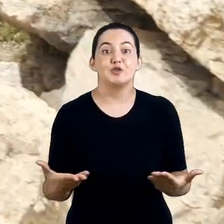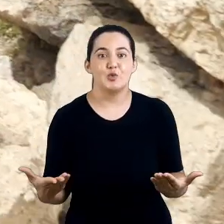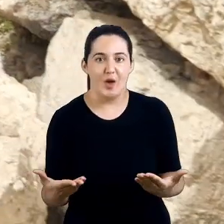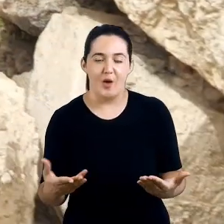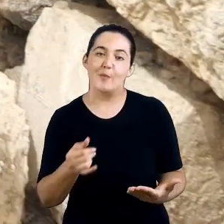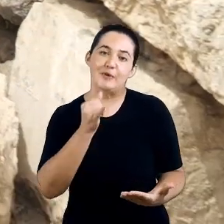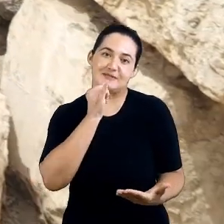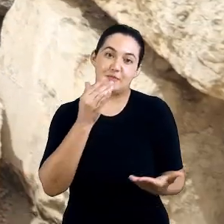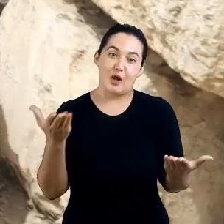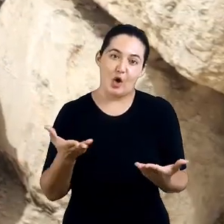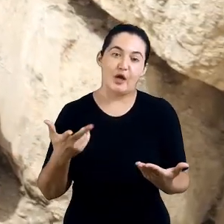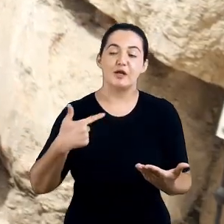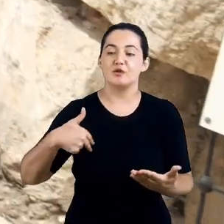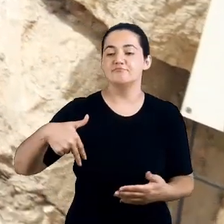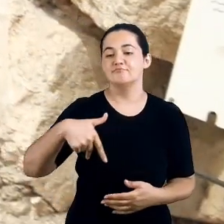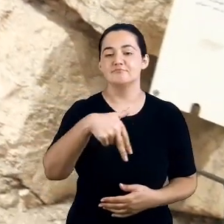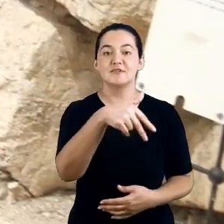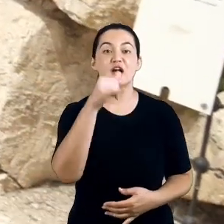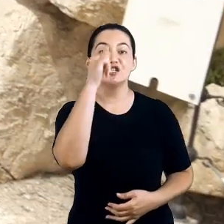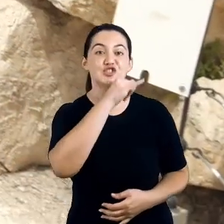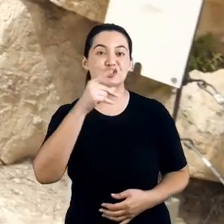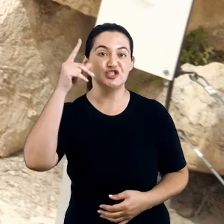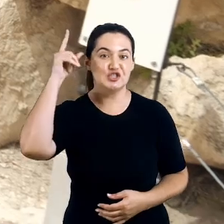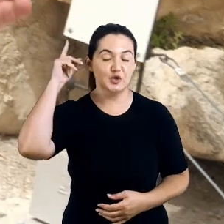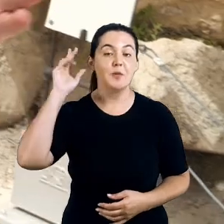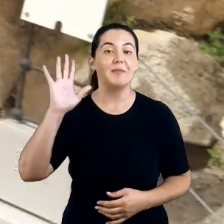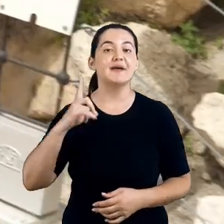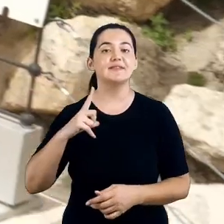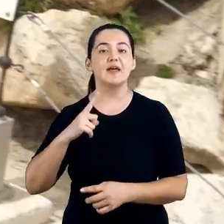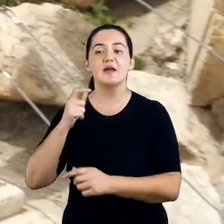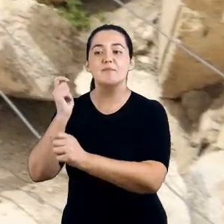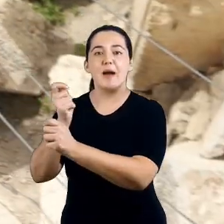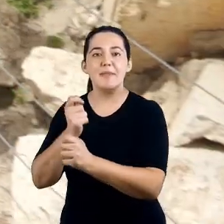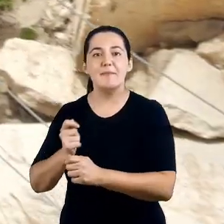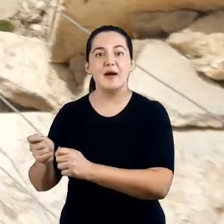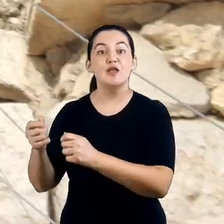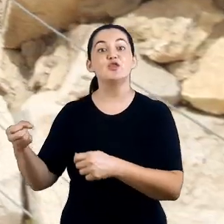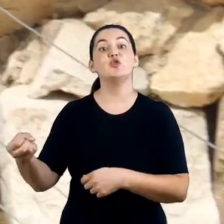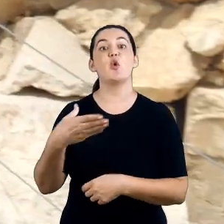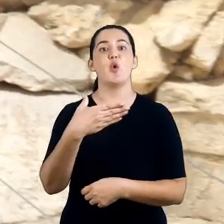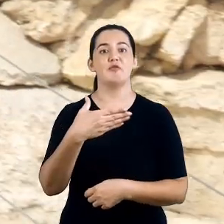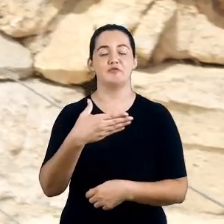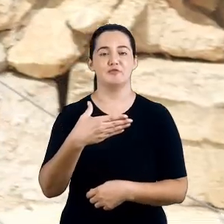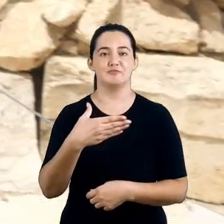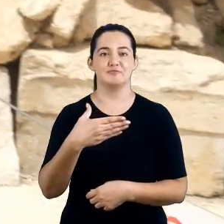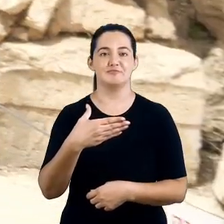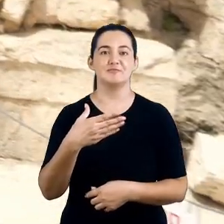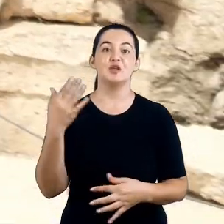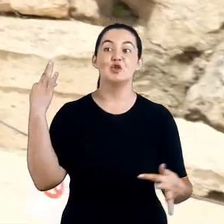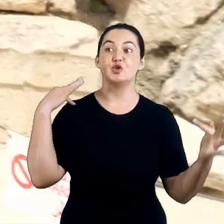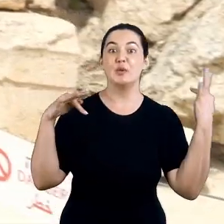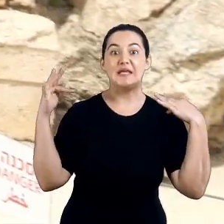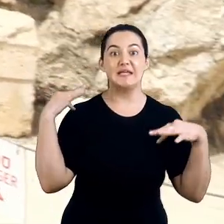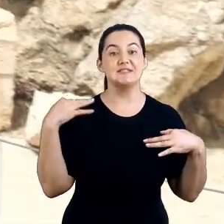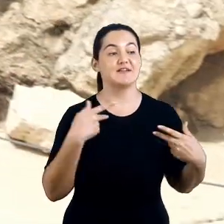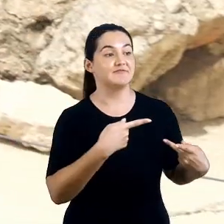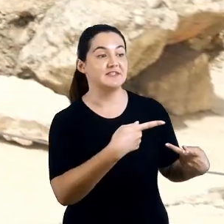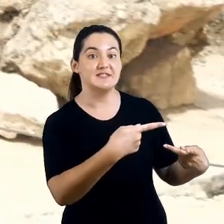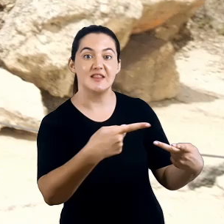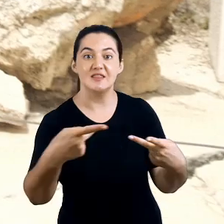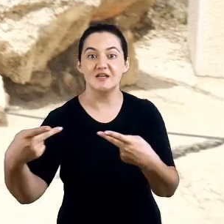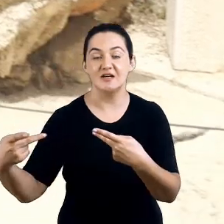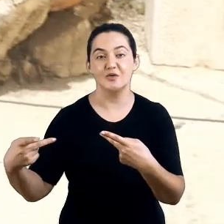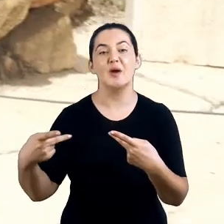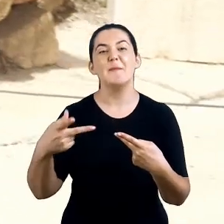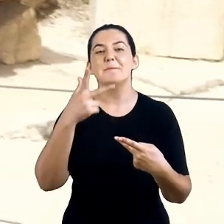lá atrás com alguém construindo alguma coisa. Há turistas que sempre vêm aqui. Enfim, nós estamos trabalhando com o passado